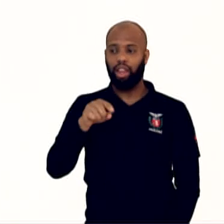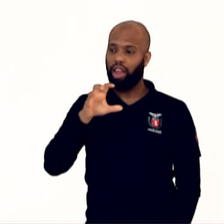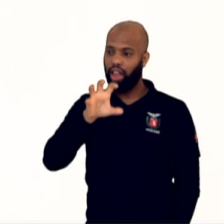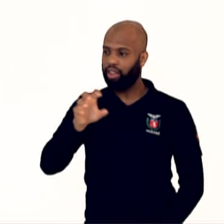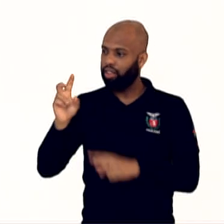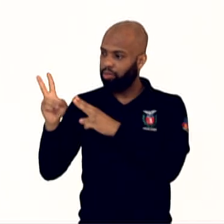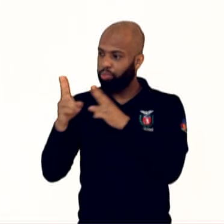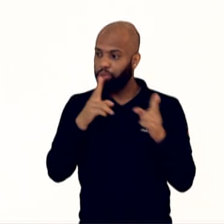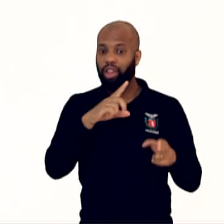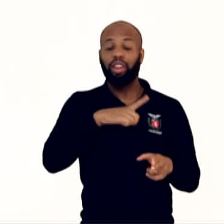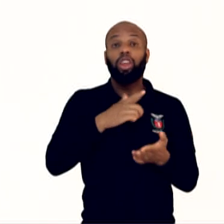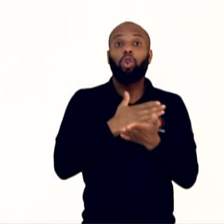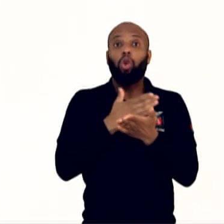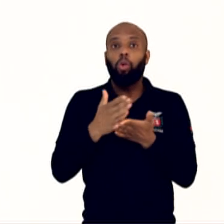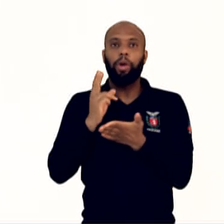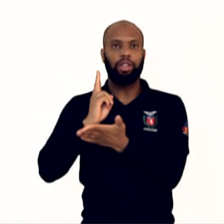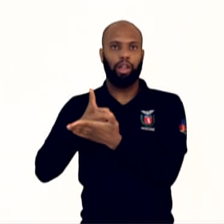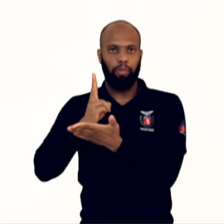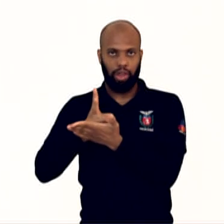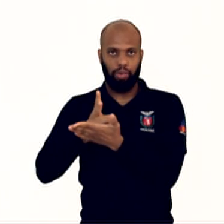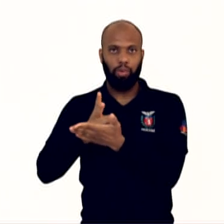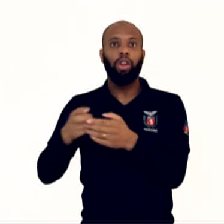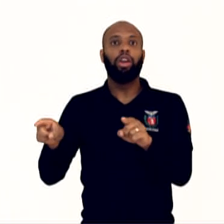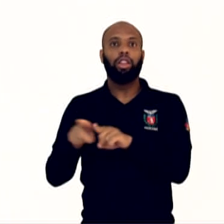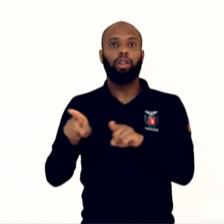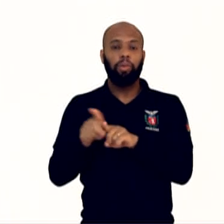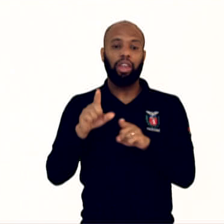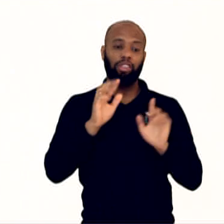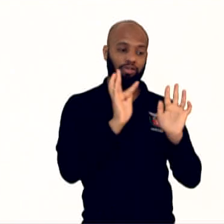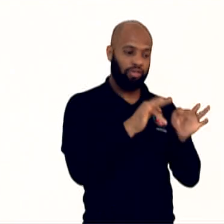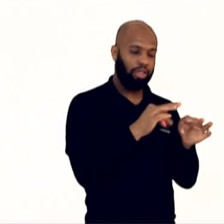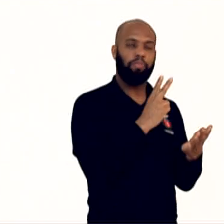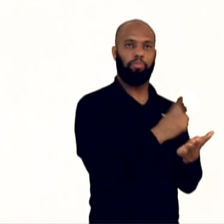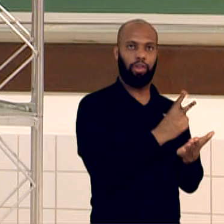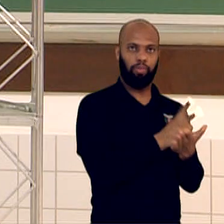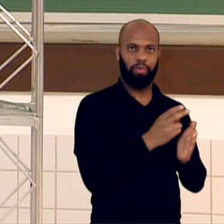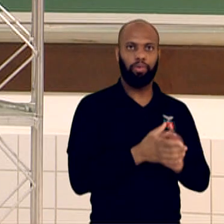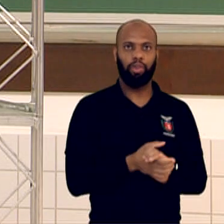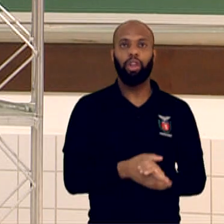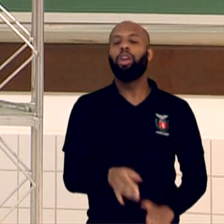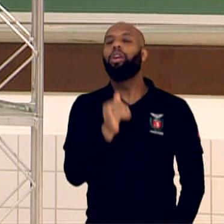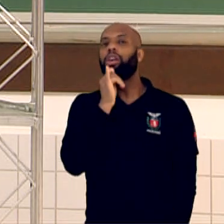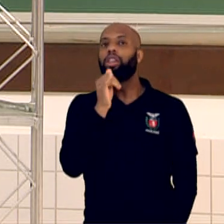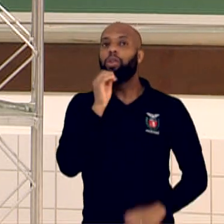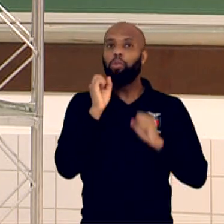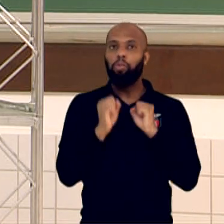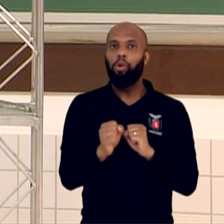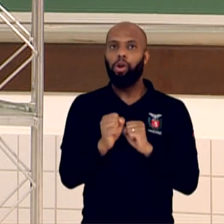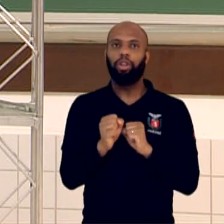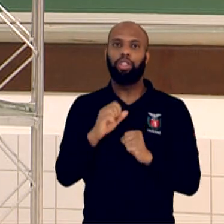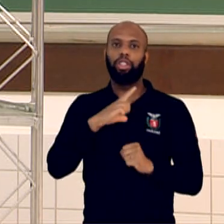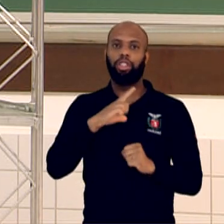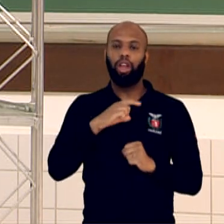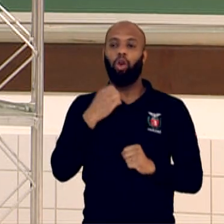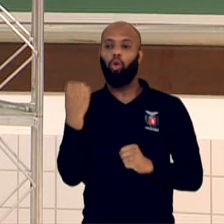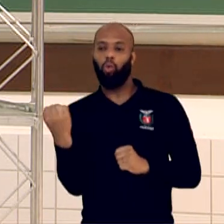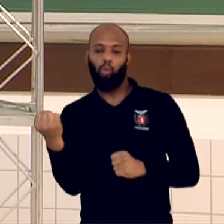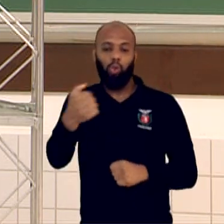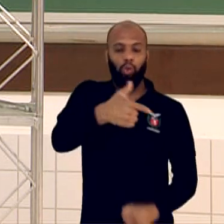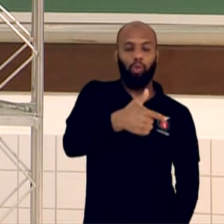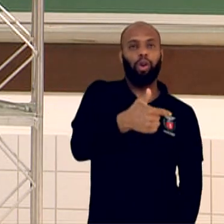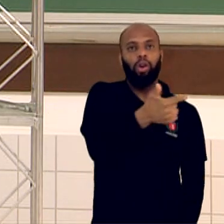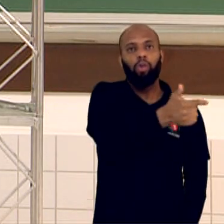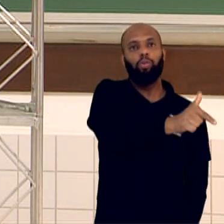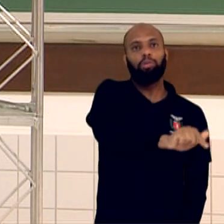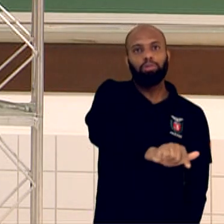a mesma origem e a mesma extremidade. O que acontece? Pode ser que um seja maior que o outro,